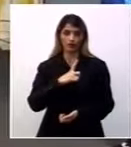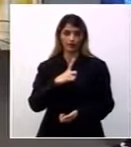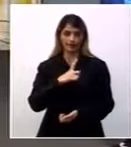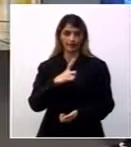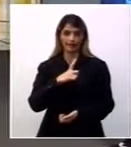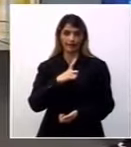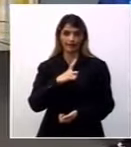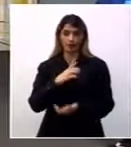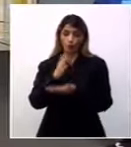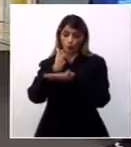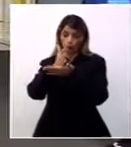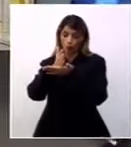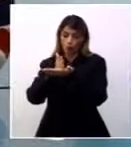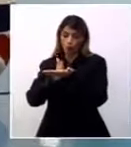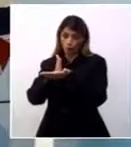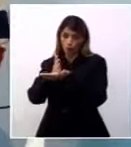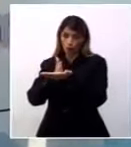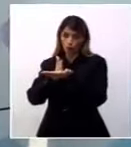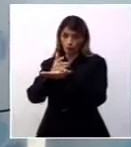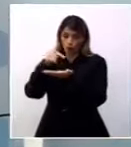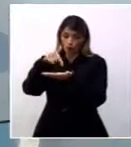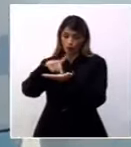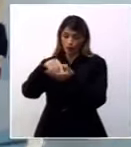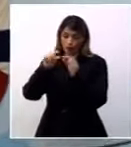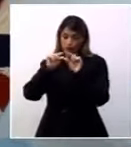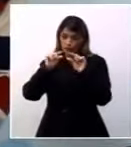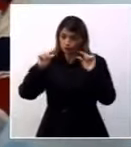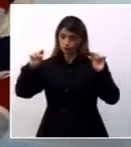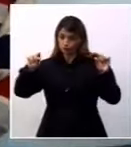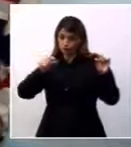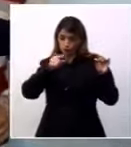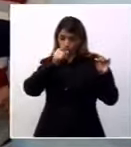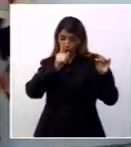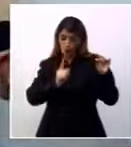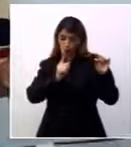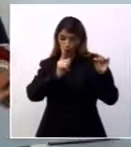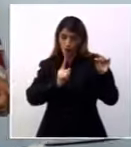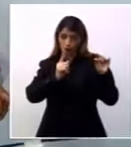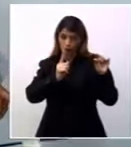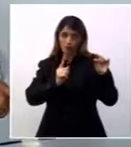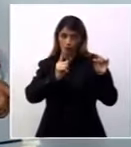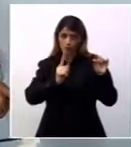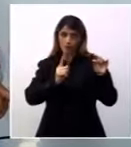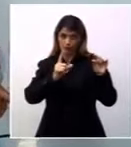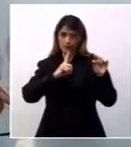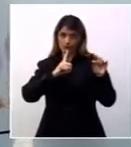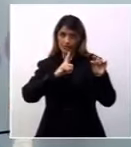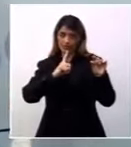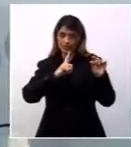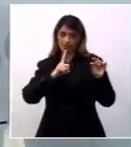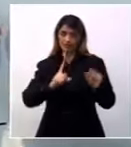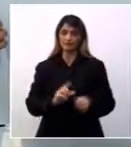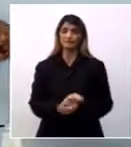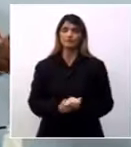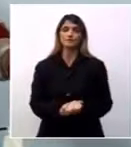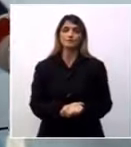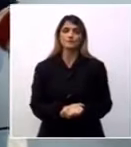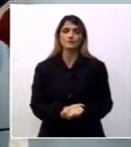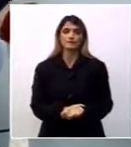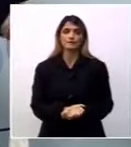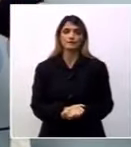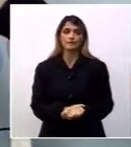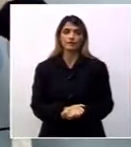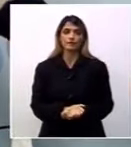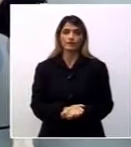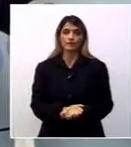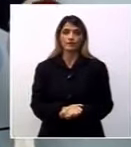ponto central, pode vir para cá por favor, Diego. Okay? Nós temos nosso ponto central aqui, né? E nós temos essa